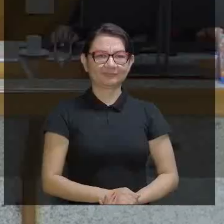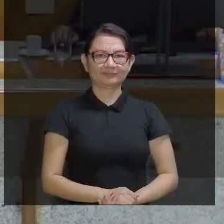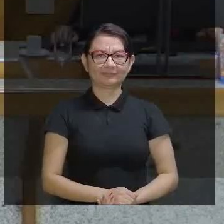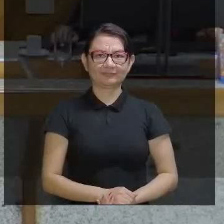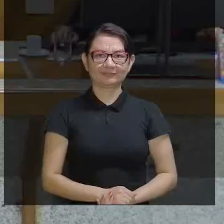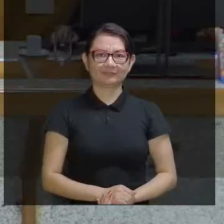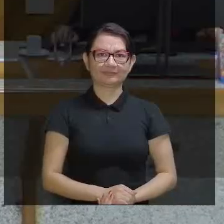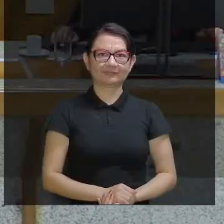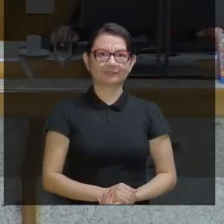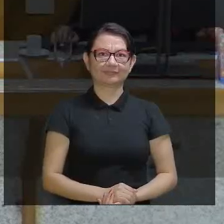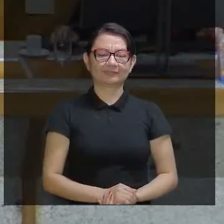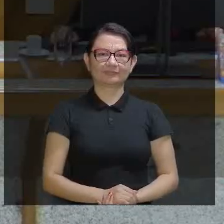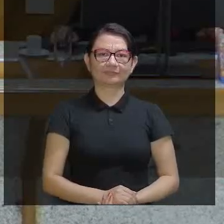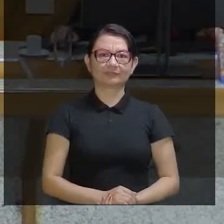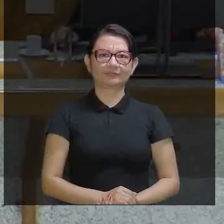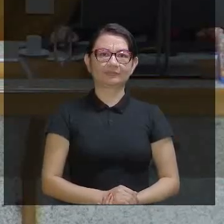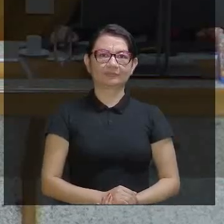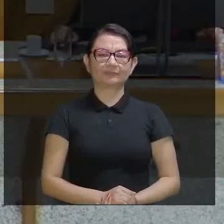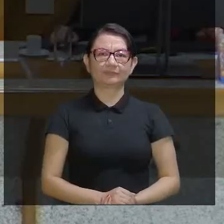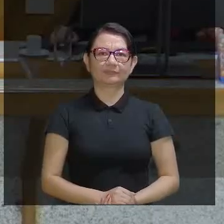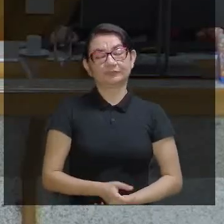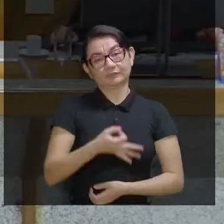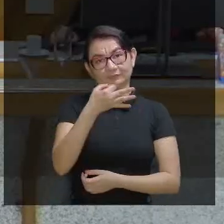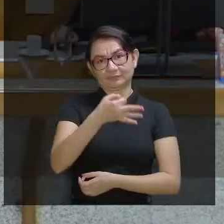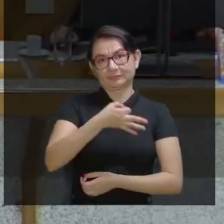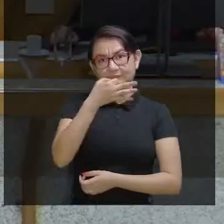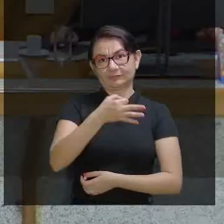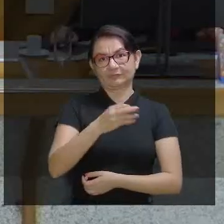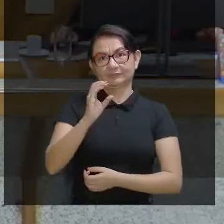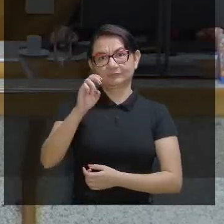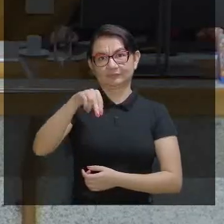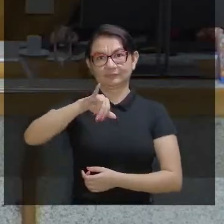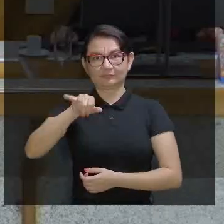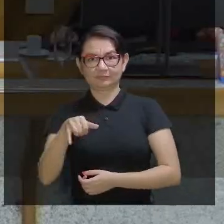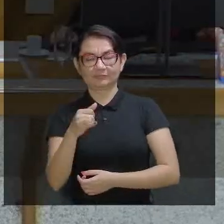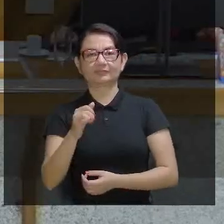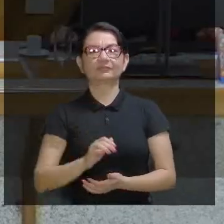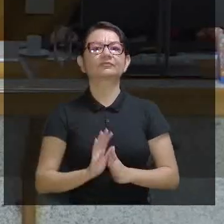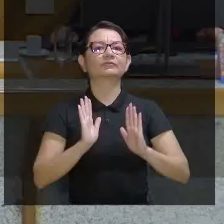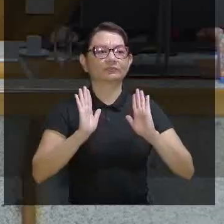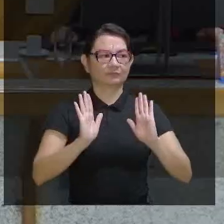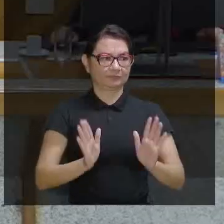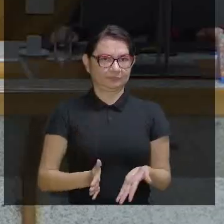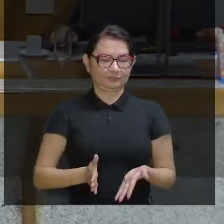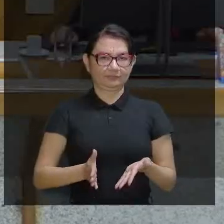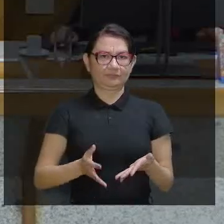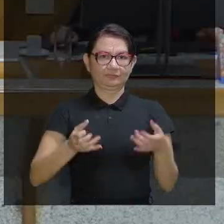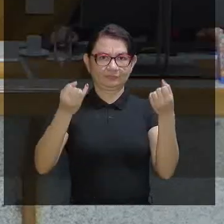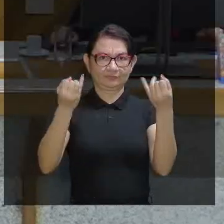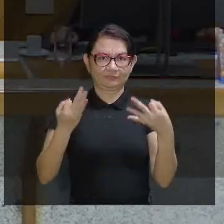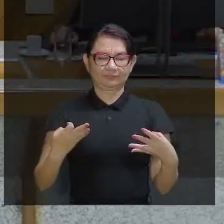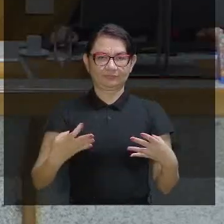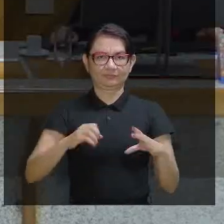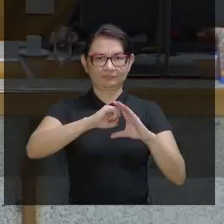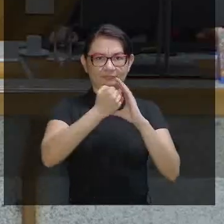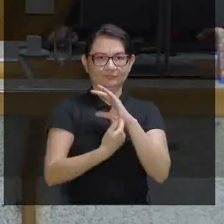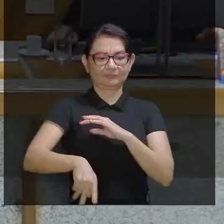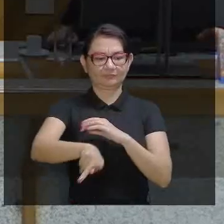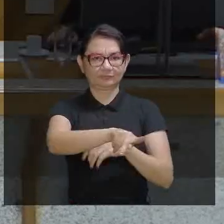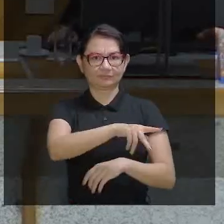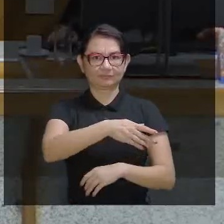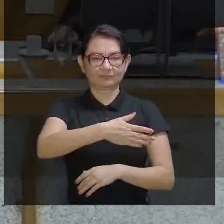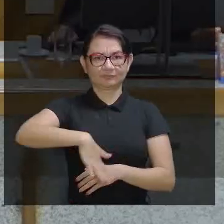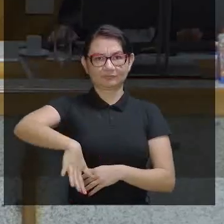ordem estabelecida e a sugestão do Conselho Nacional de Justiça, que já houve a descrição do ambiente,